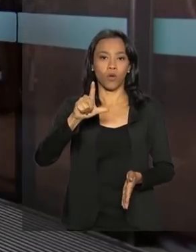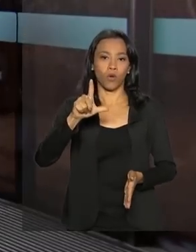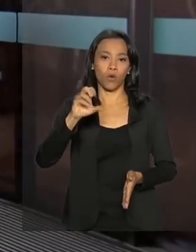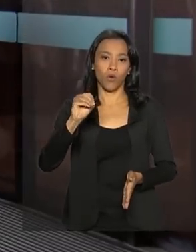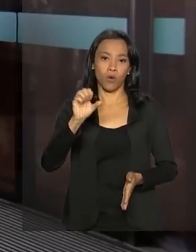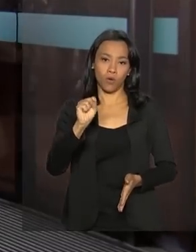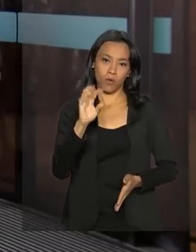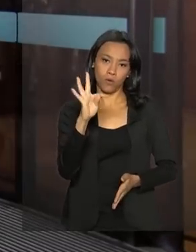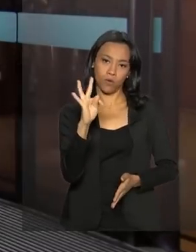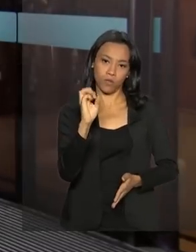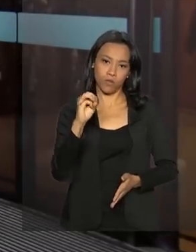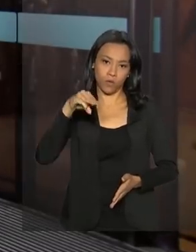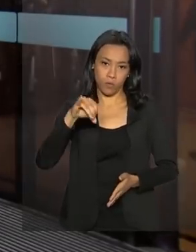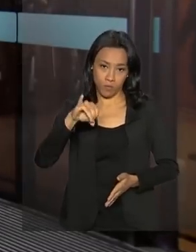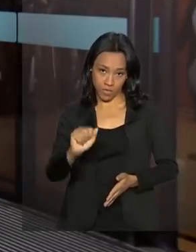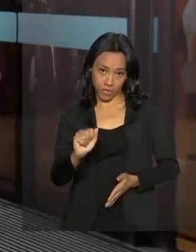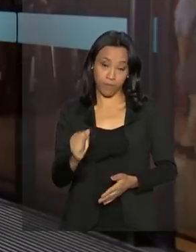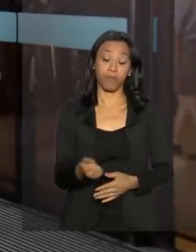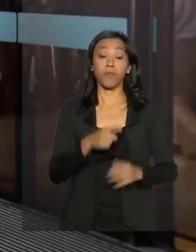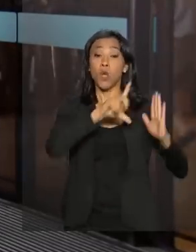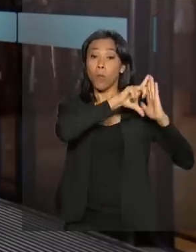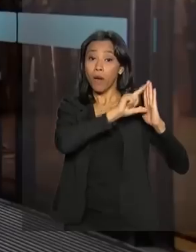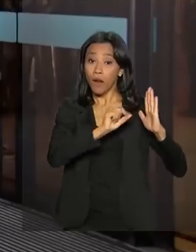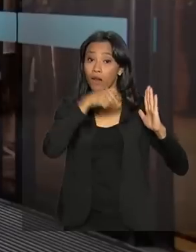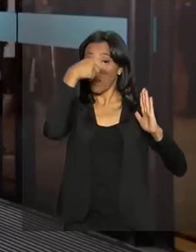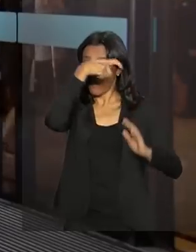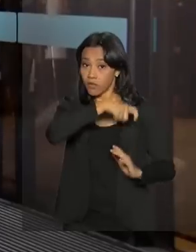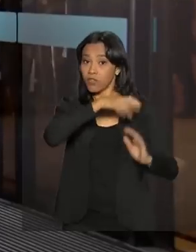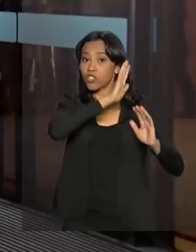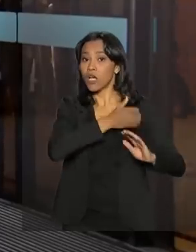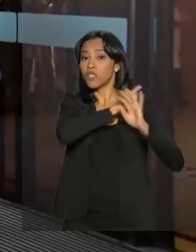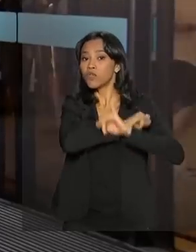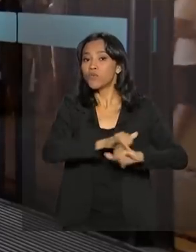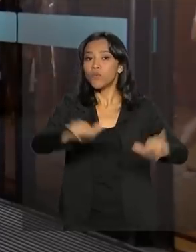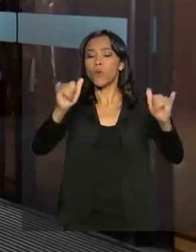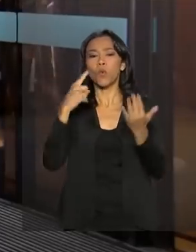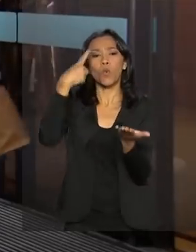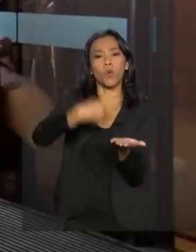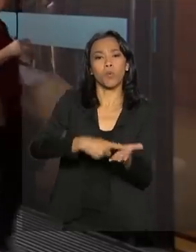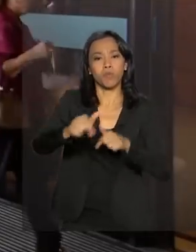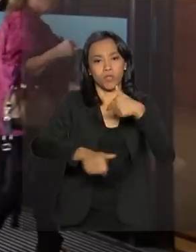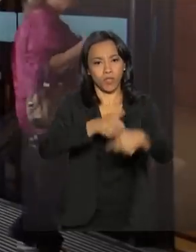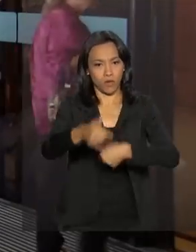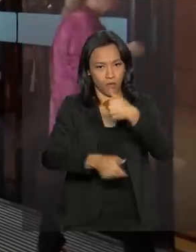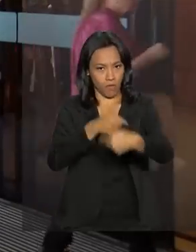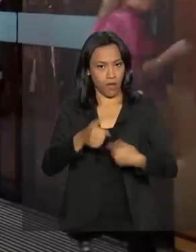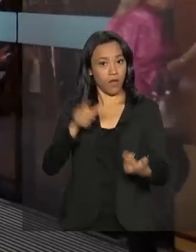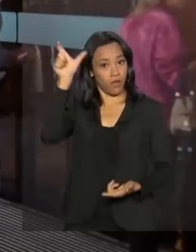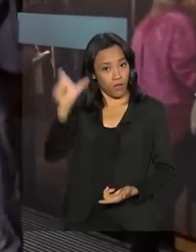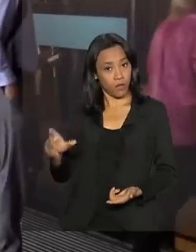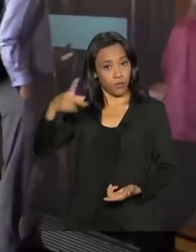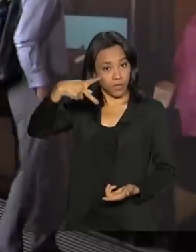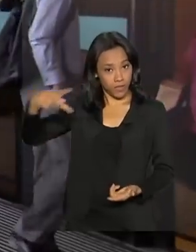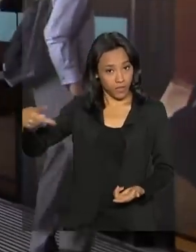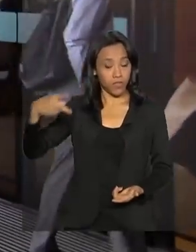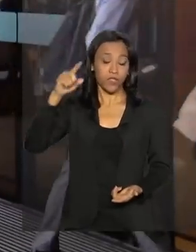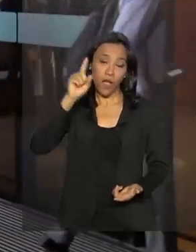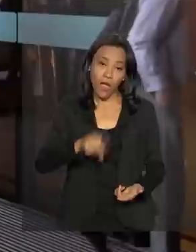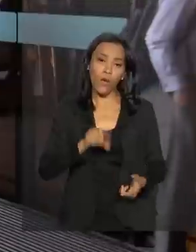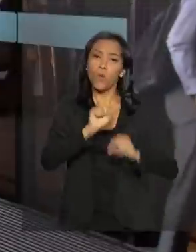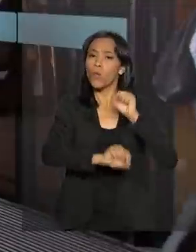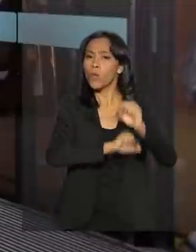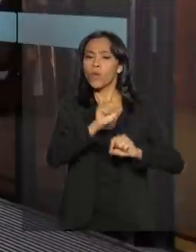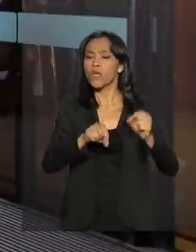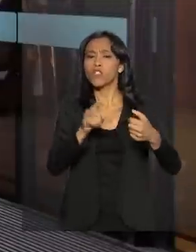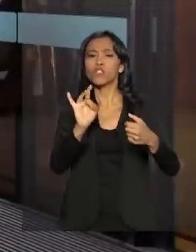assessoria de imprensa do Palácio do Planalto divulgou a agenda do presidente da República para hoje. Ela está inteirinha reservada para